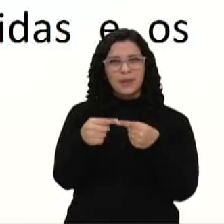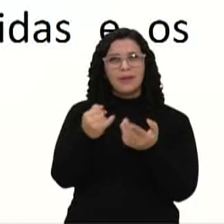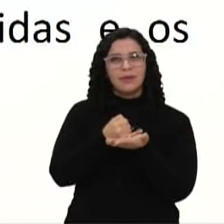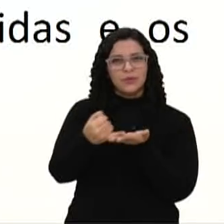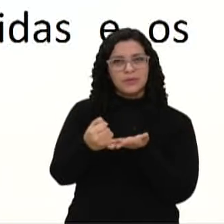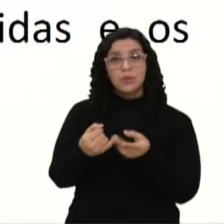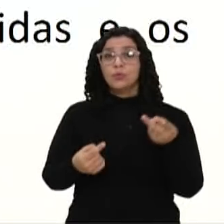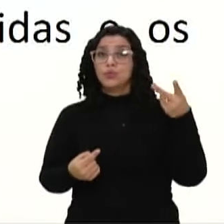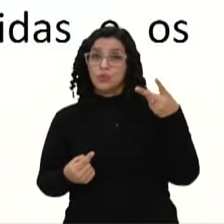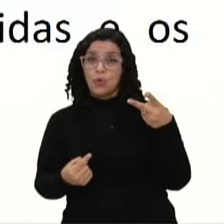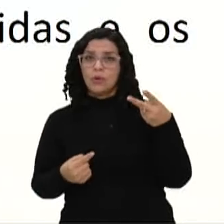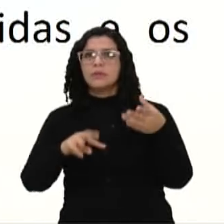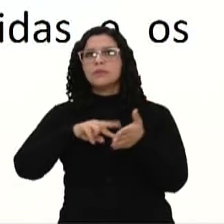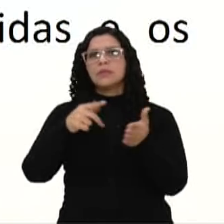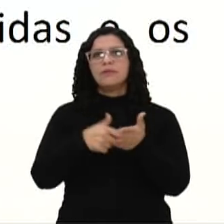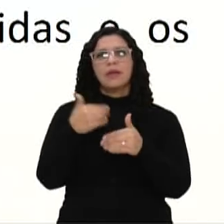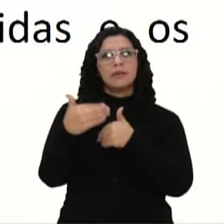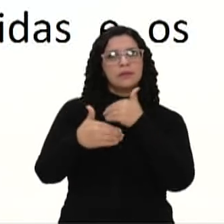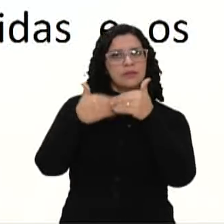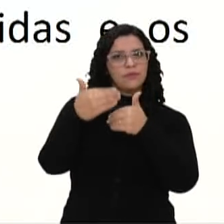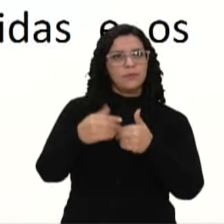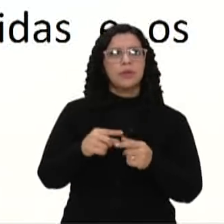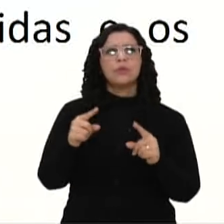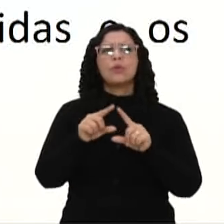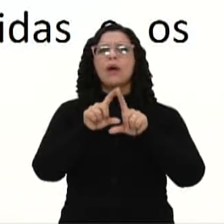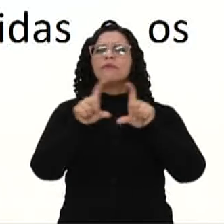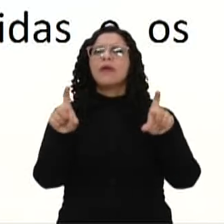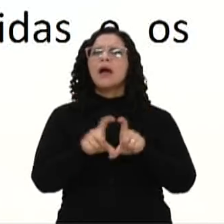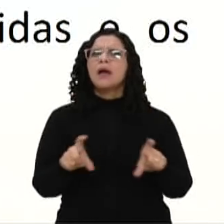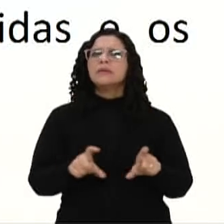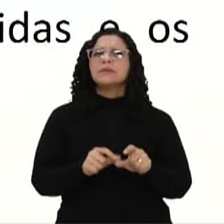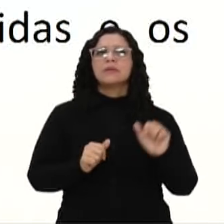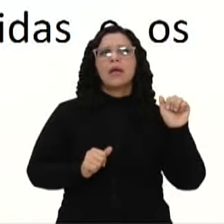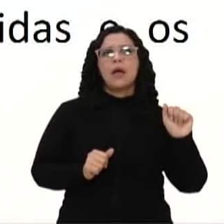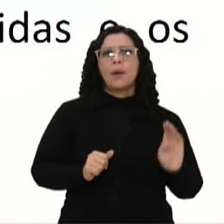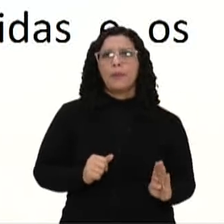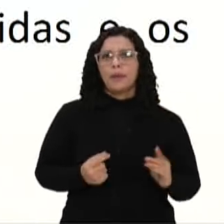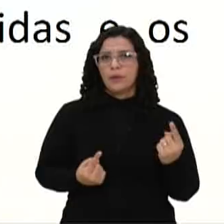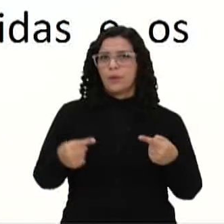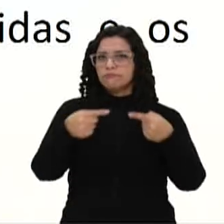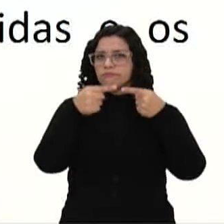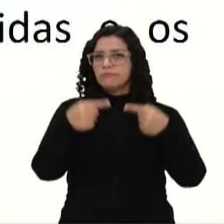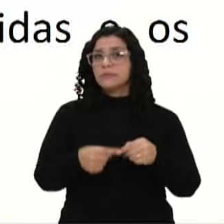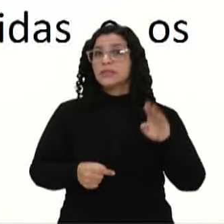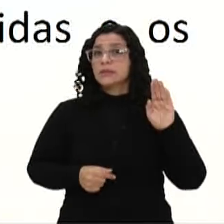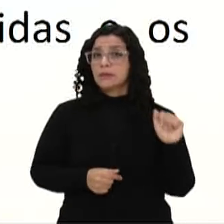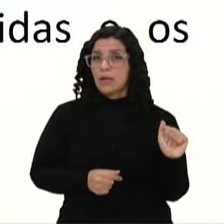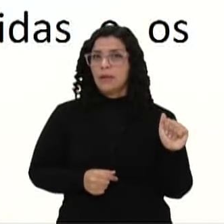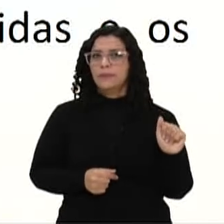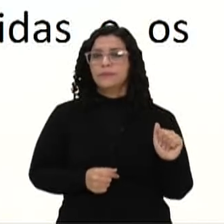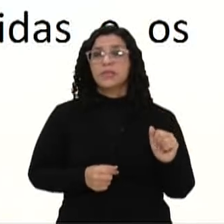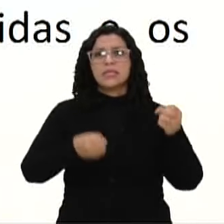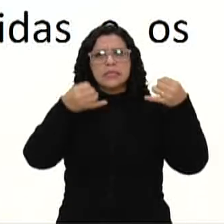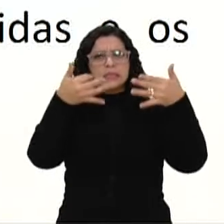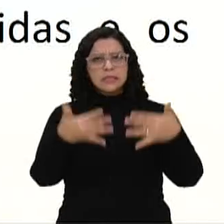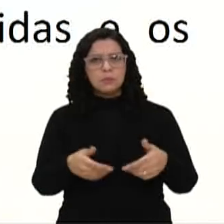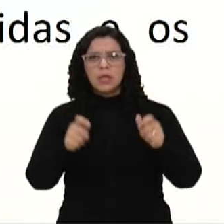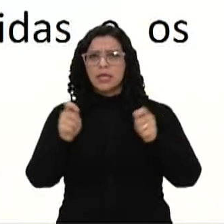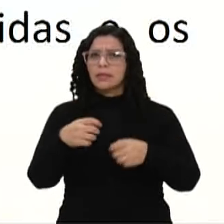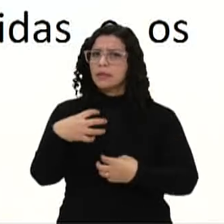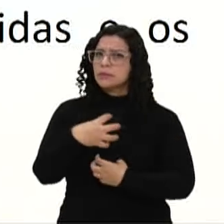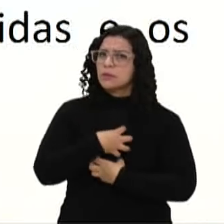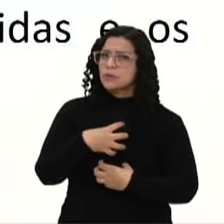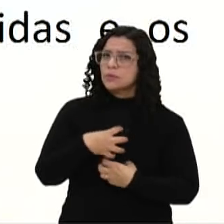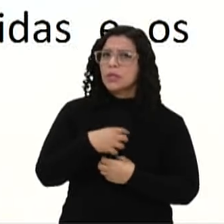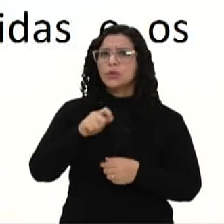1, e no desenvolvimento, o número 2. Vejamos as alternativas. Letra A. Relata possíveis